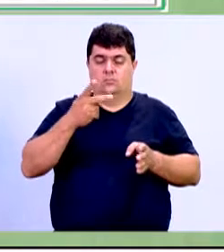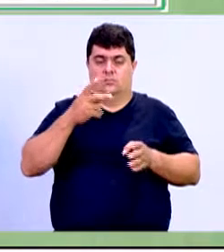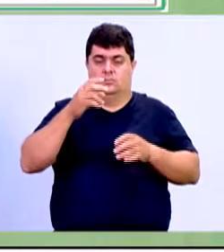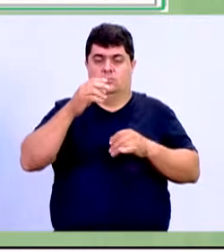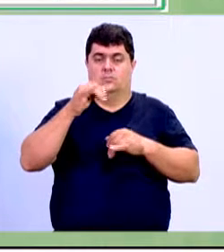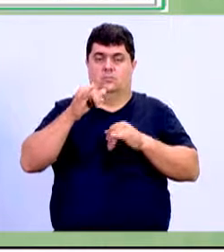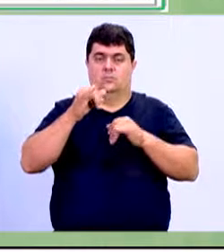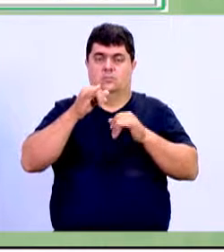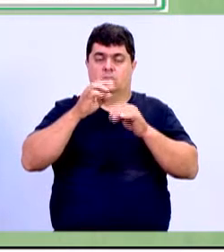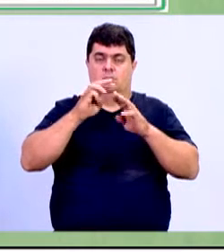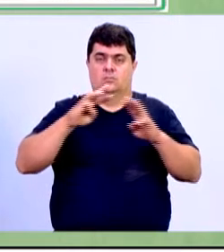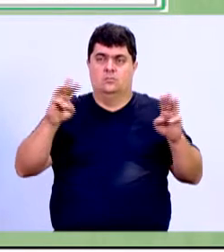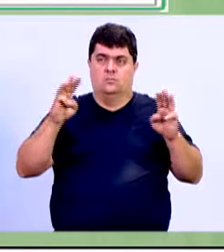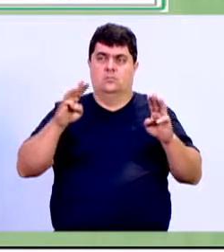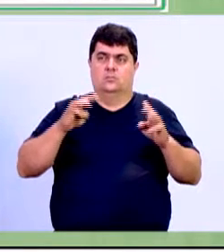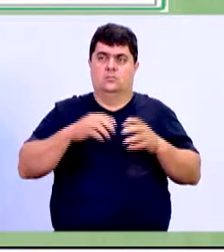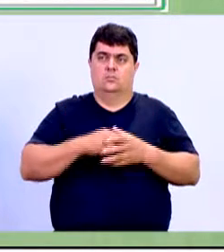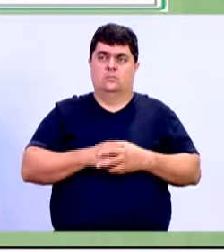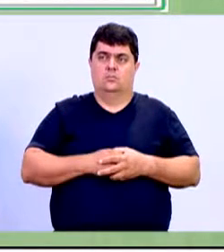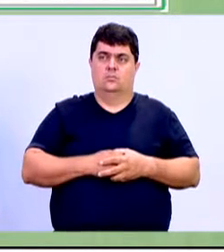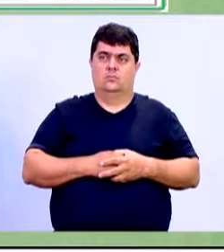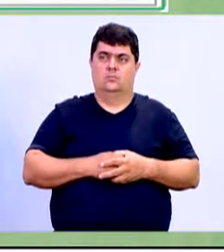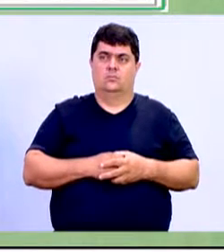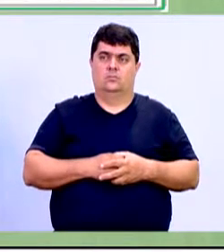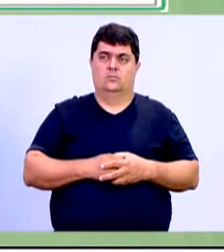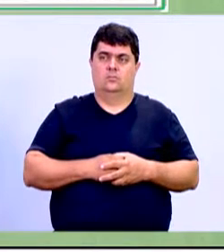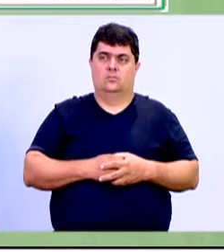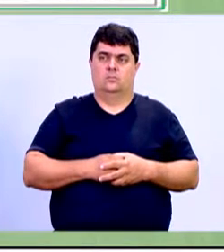tá? Aqui não comuniquei,